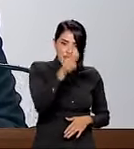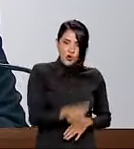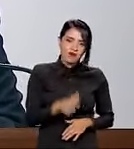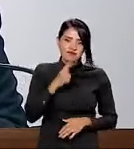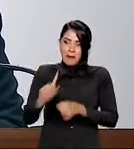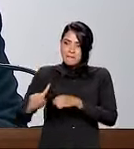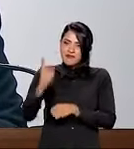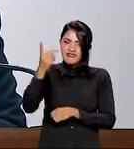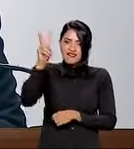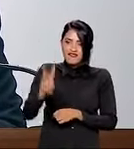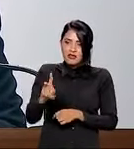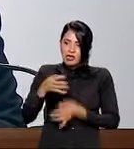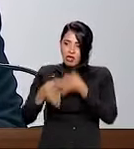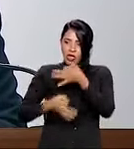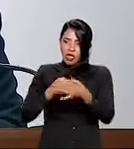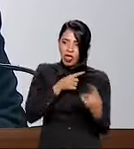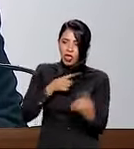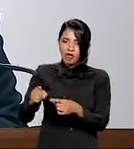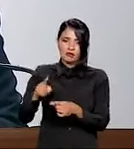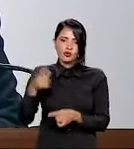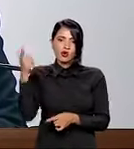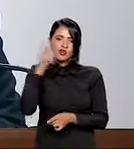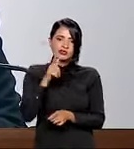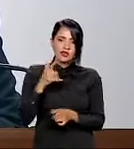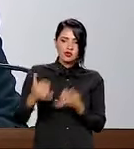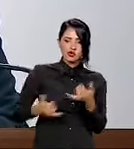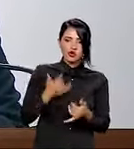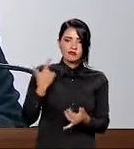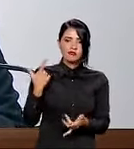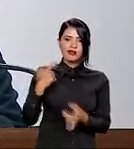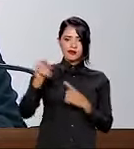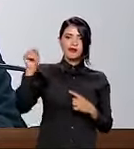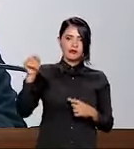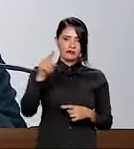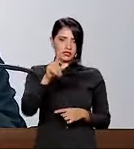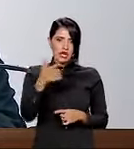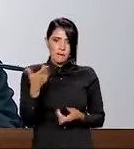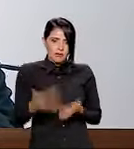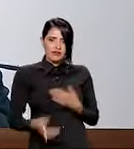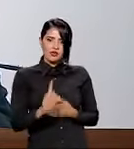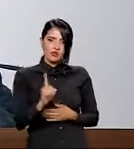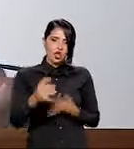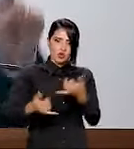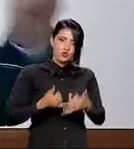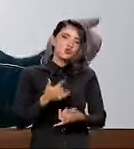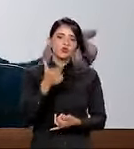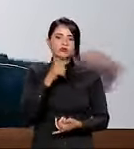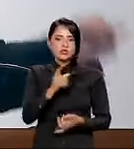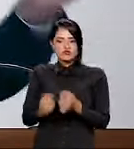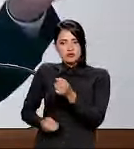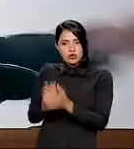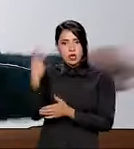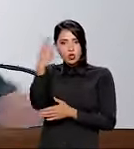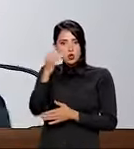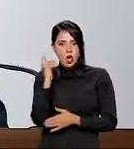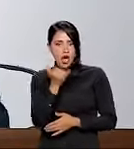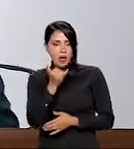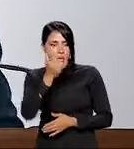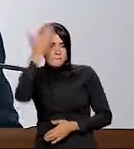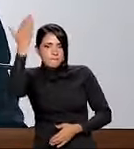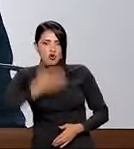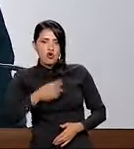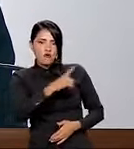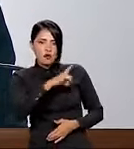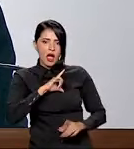narrativa tende a ganhar o jogo. Se você não quer perder o jogo, construa a sua narrativa provando que a primeira